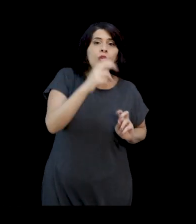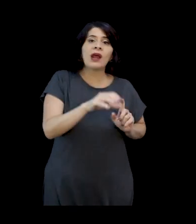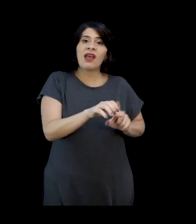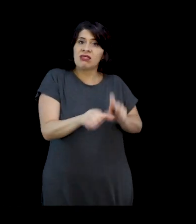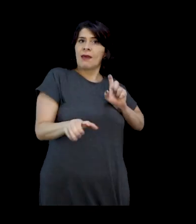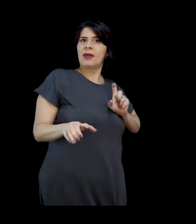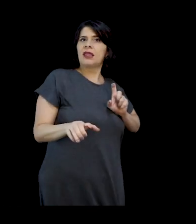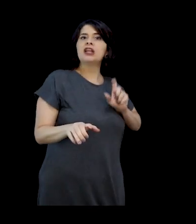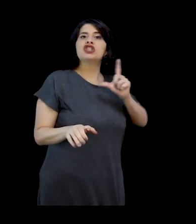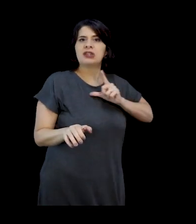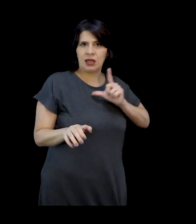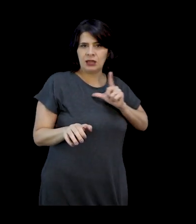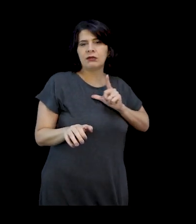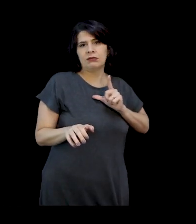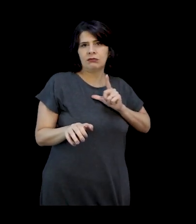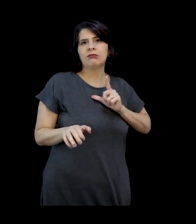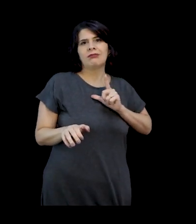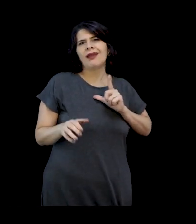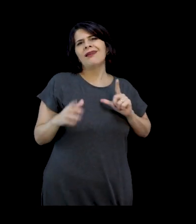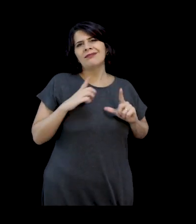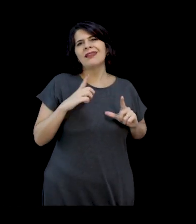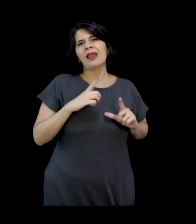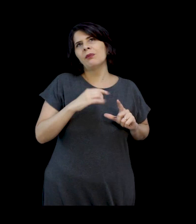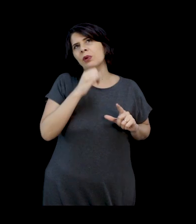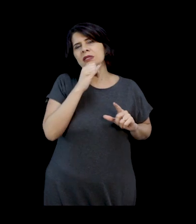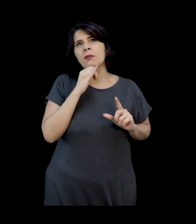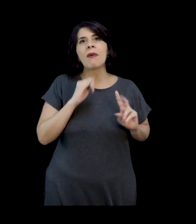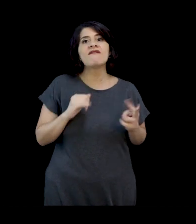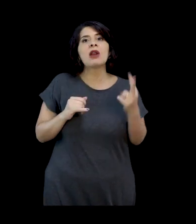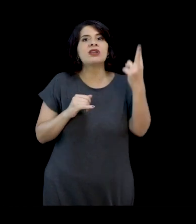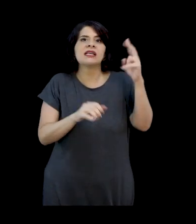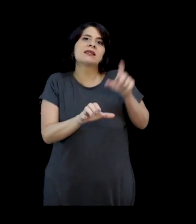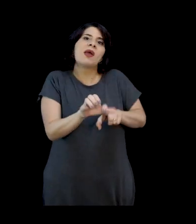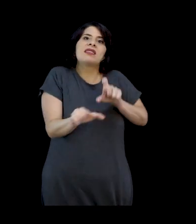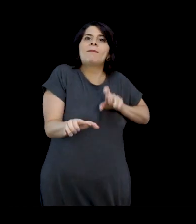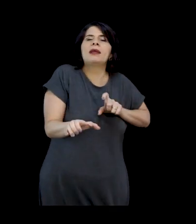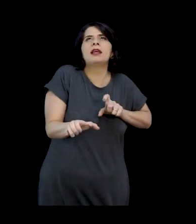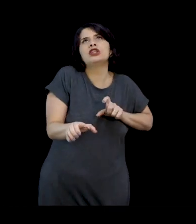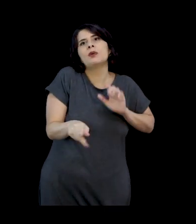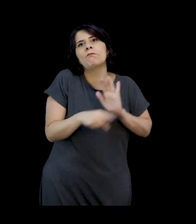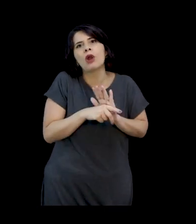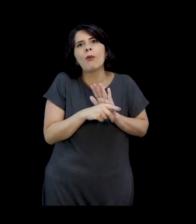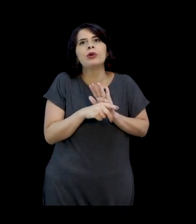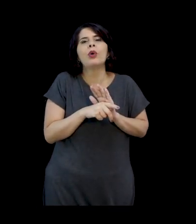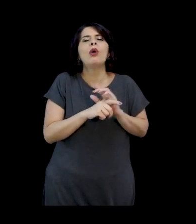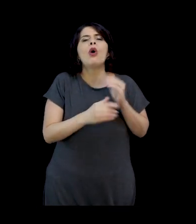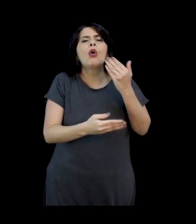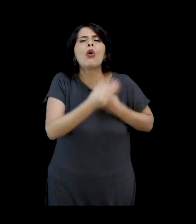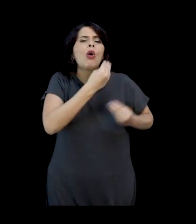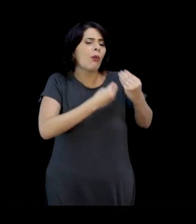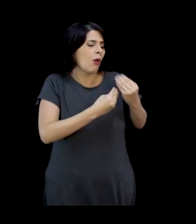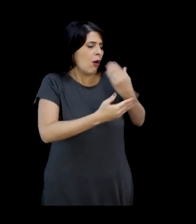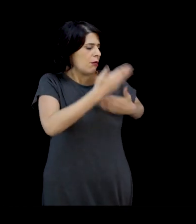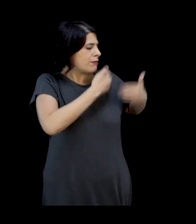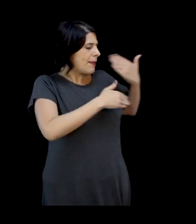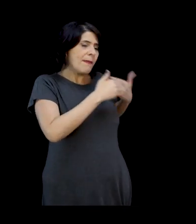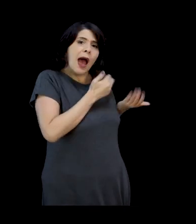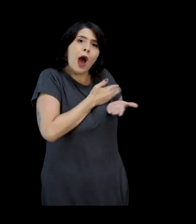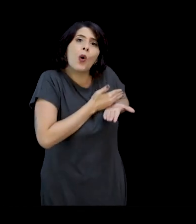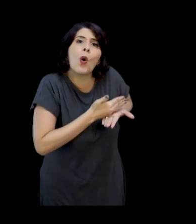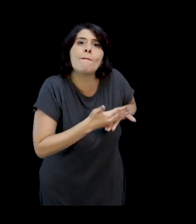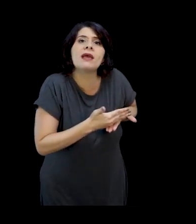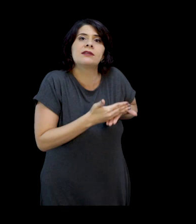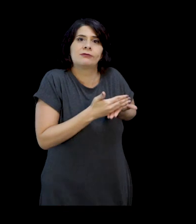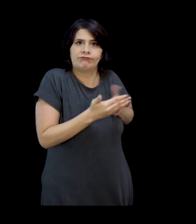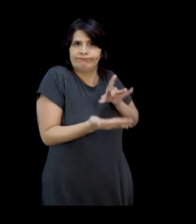de uma certa esfera independente que a cultura passa a ter, e uma esfera de valorização independente da sua